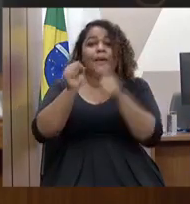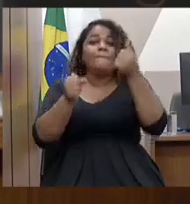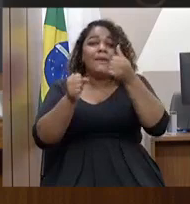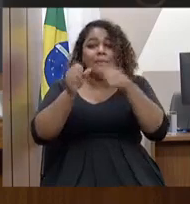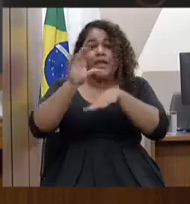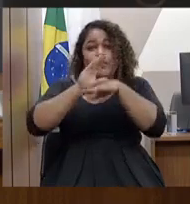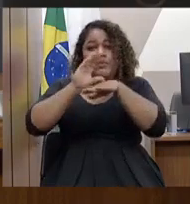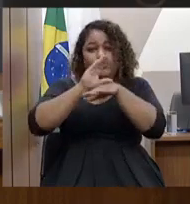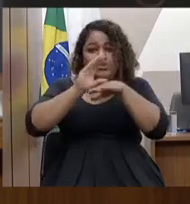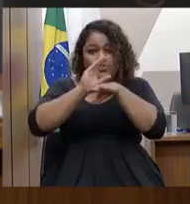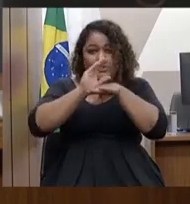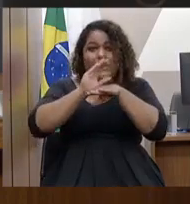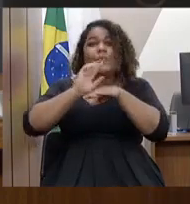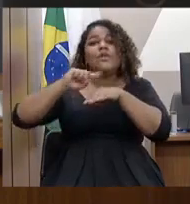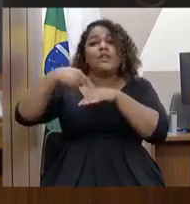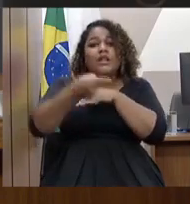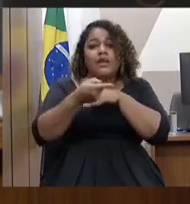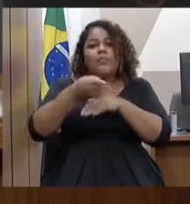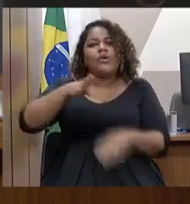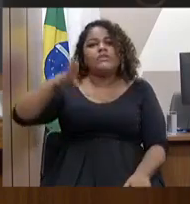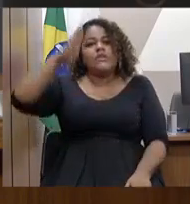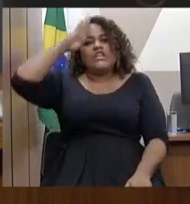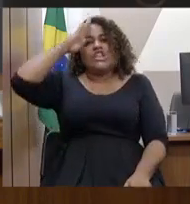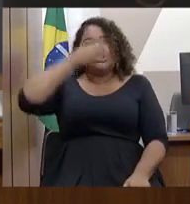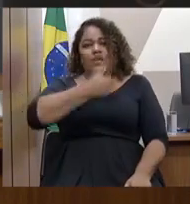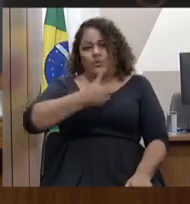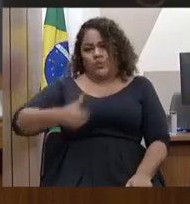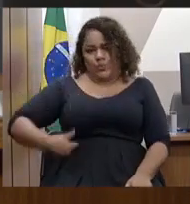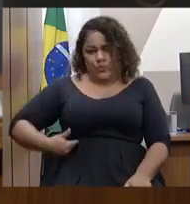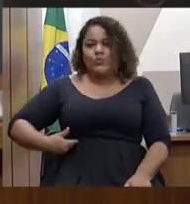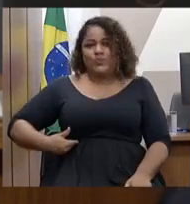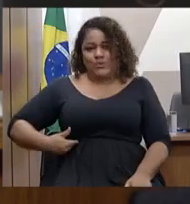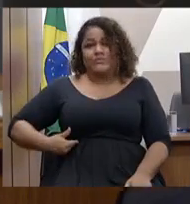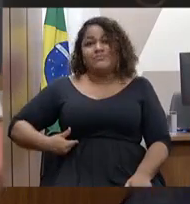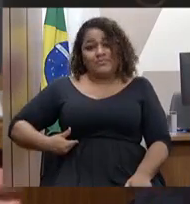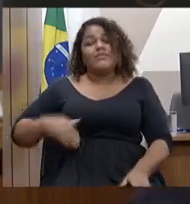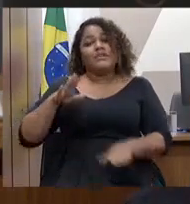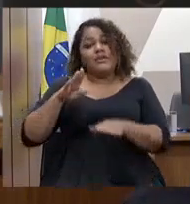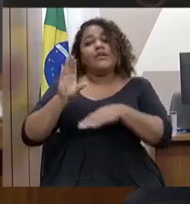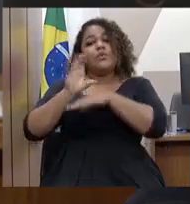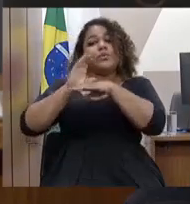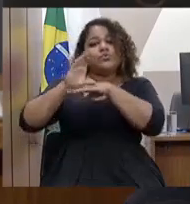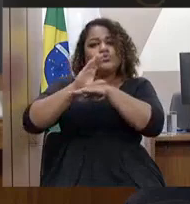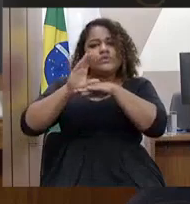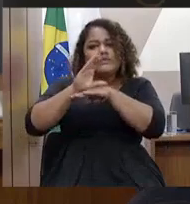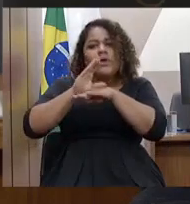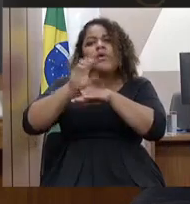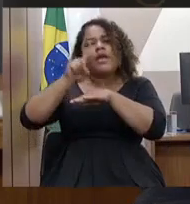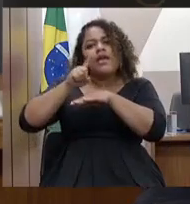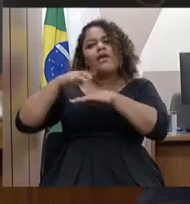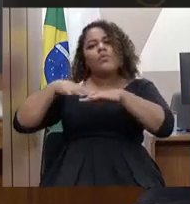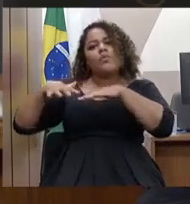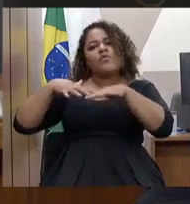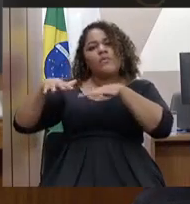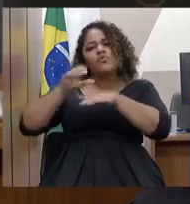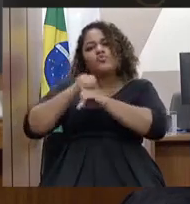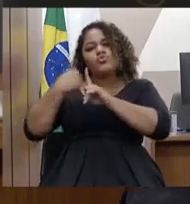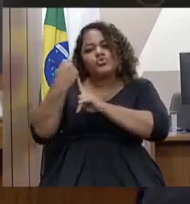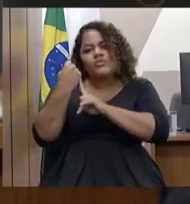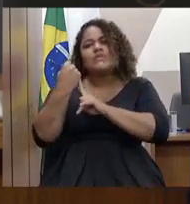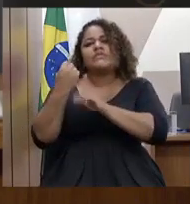grande participação social na sua própria elaboração desde o movimento a partir de 1986